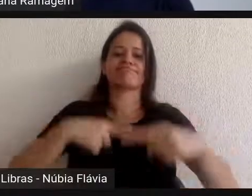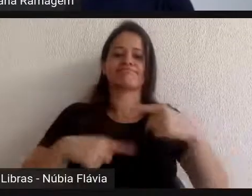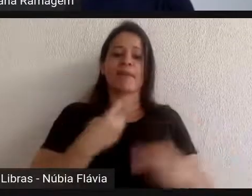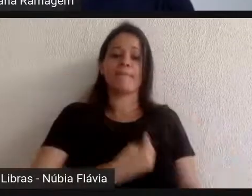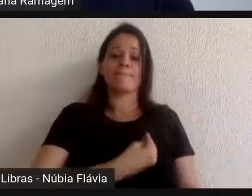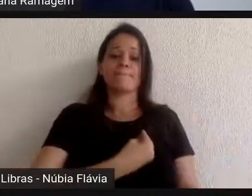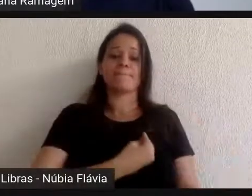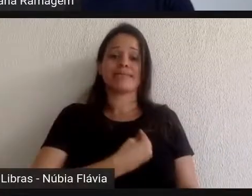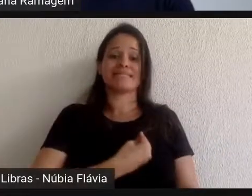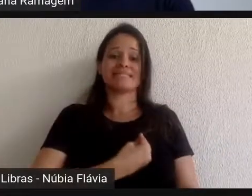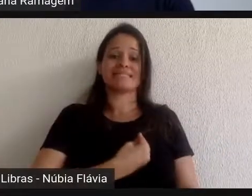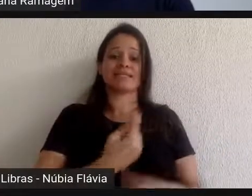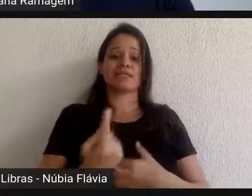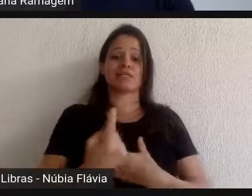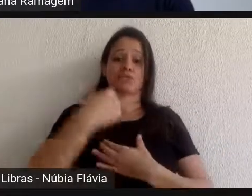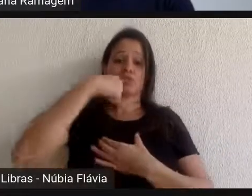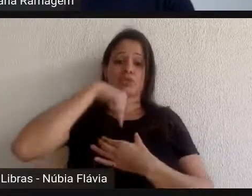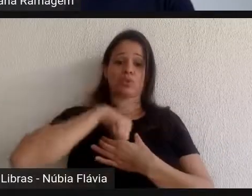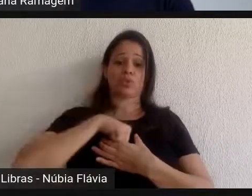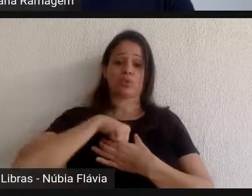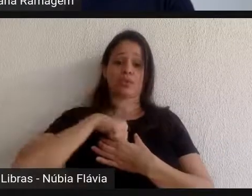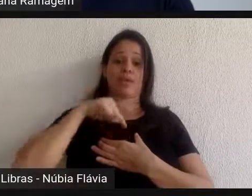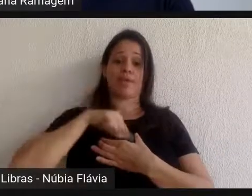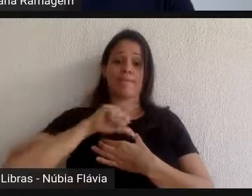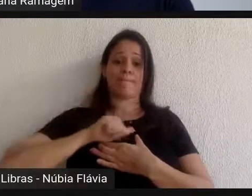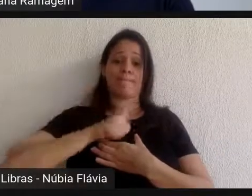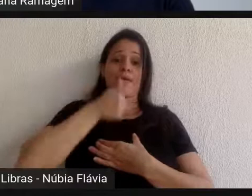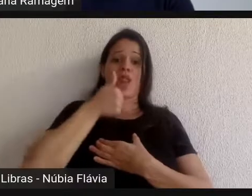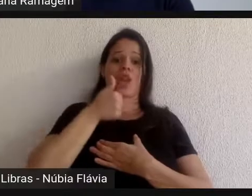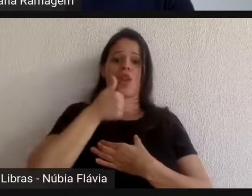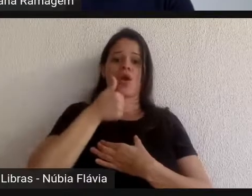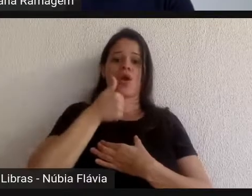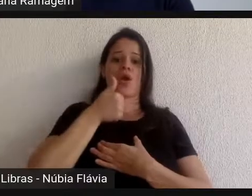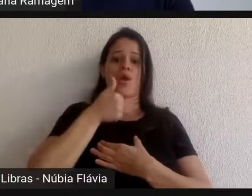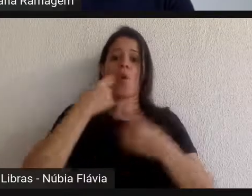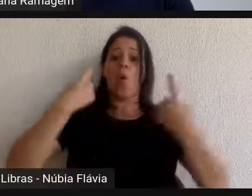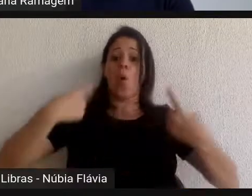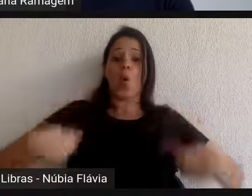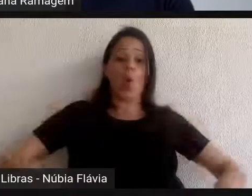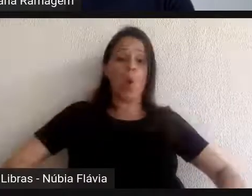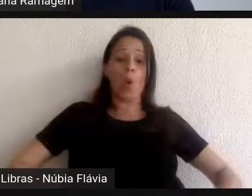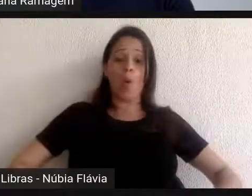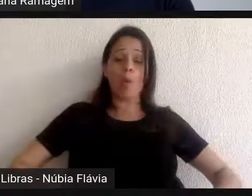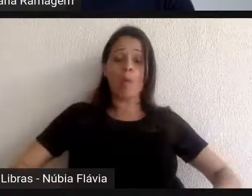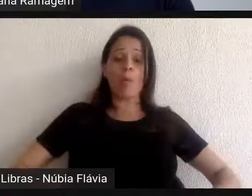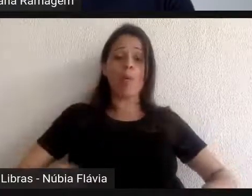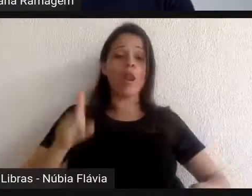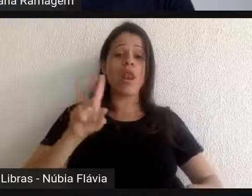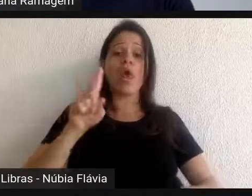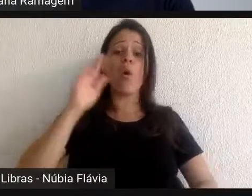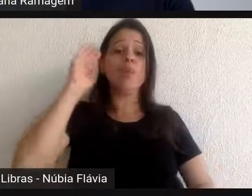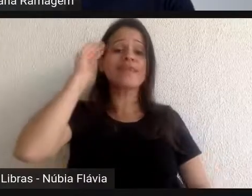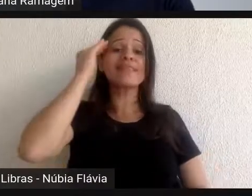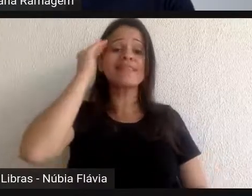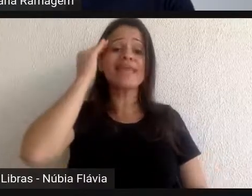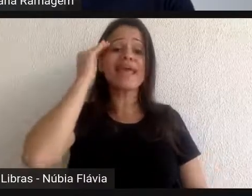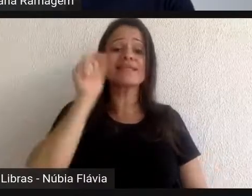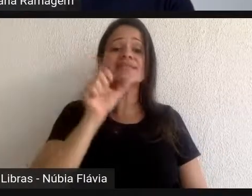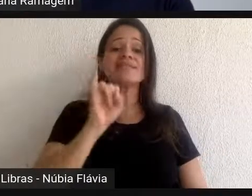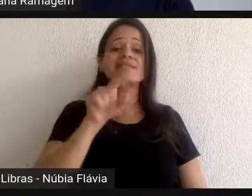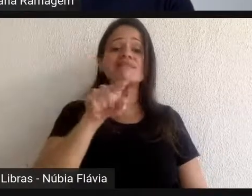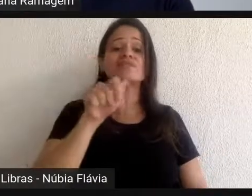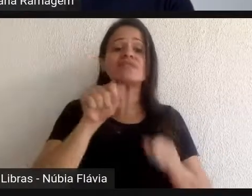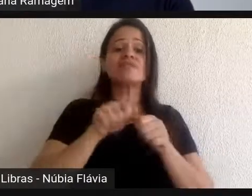presente dentro das nossas células. O corpo não entende que daqui a